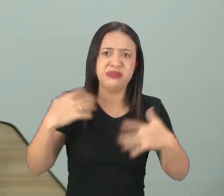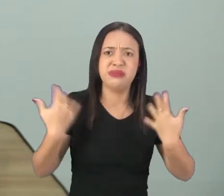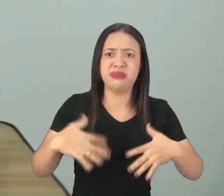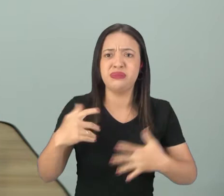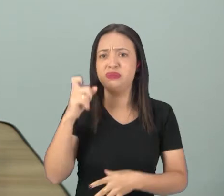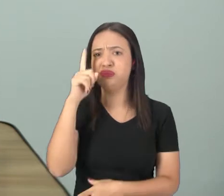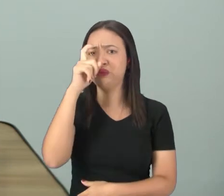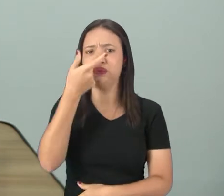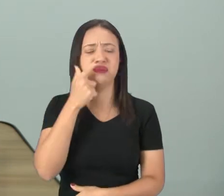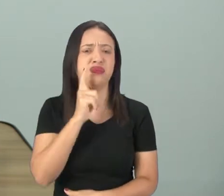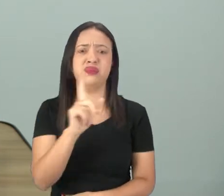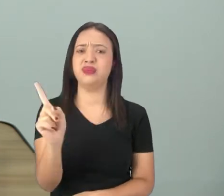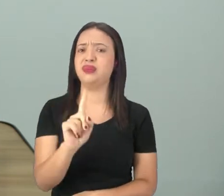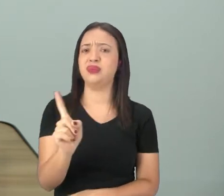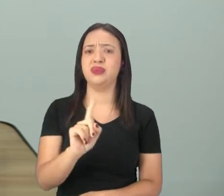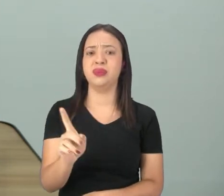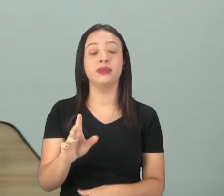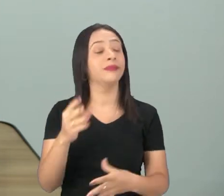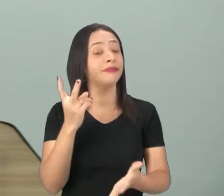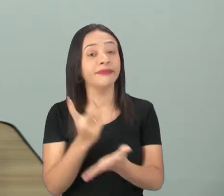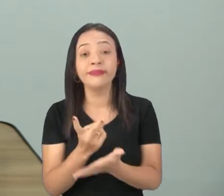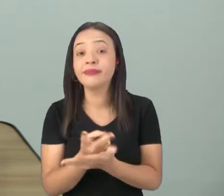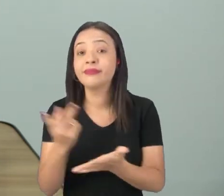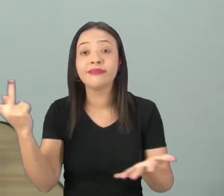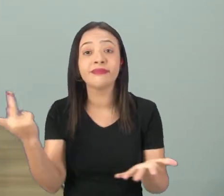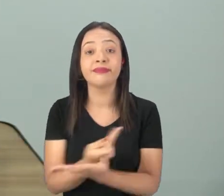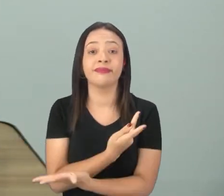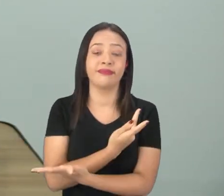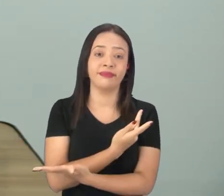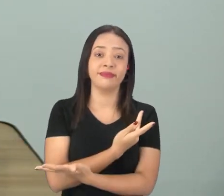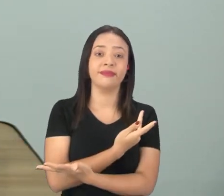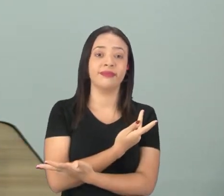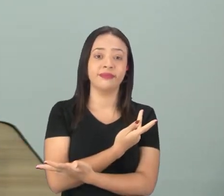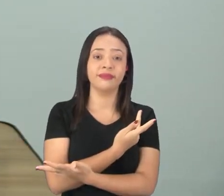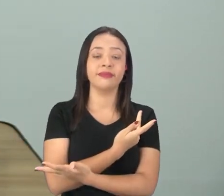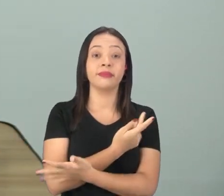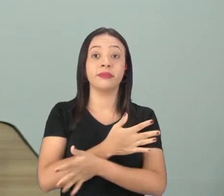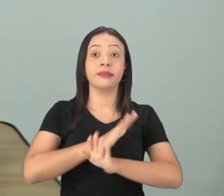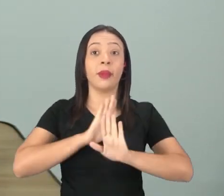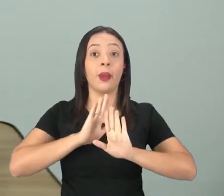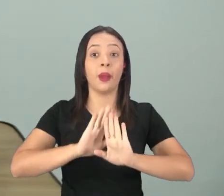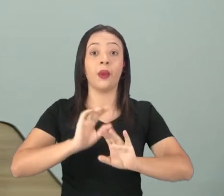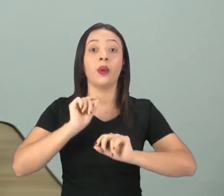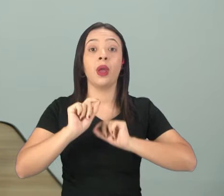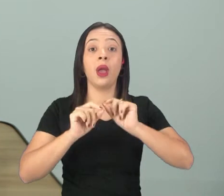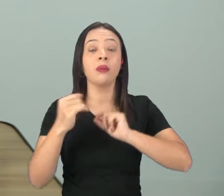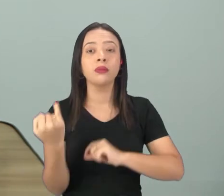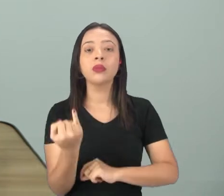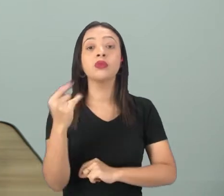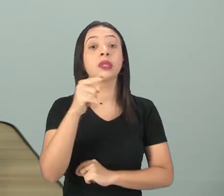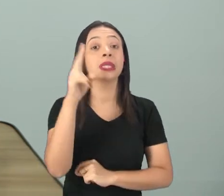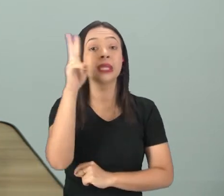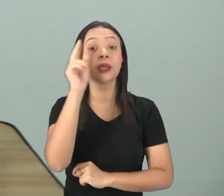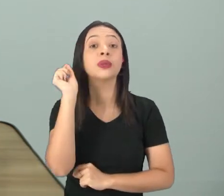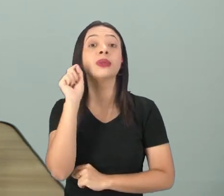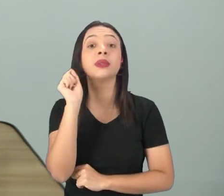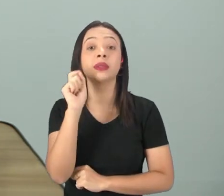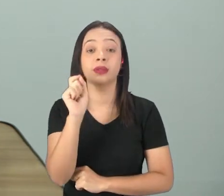E a gente se depara com essas situações em sala de aula, né, junto com vocês, os alunos. Mas é importante você